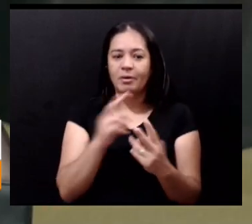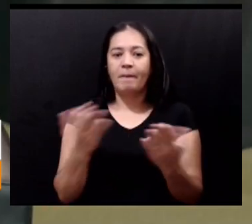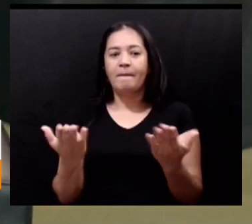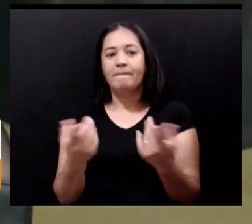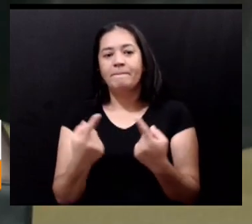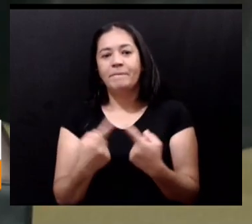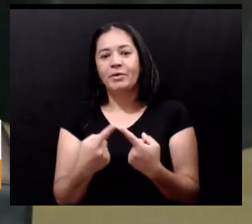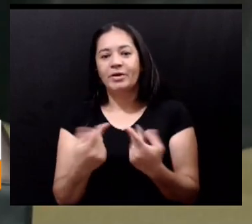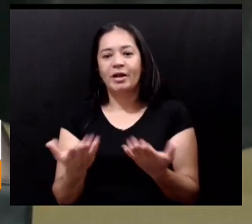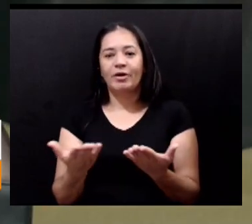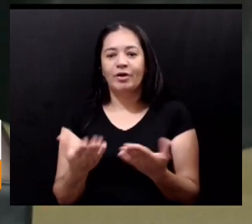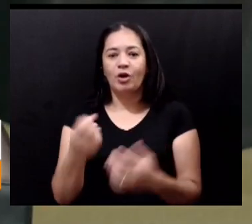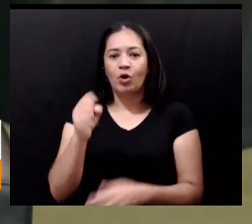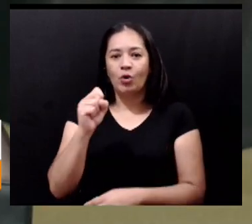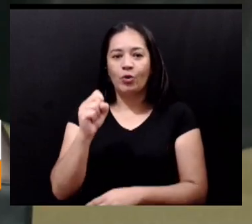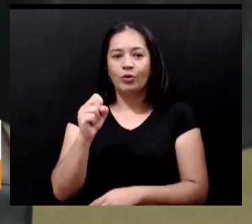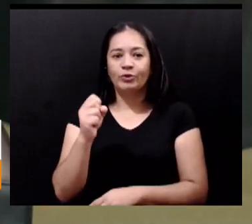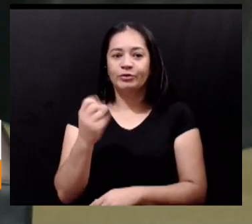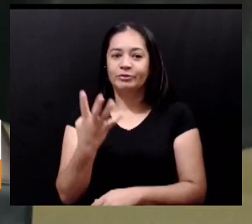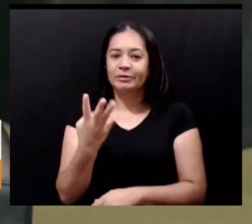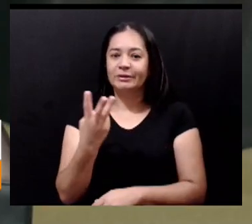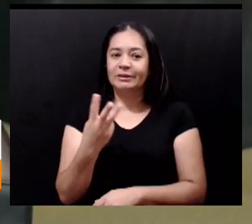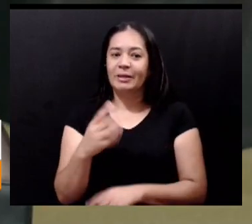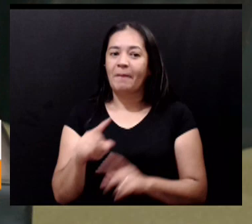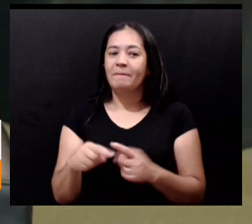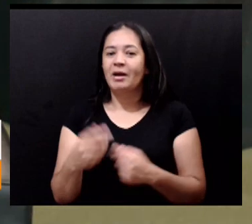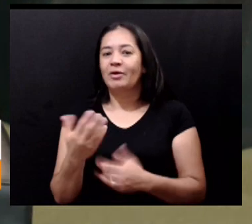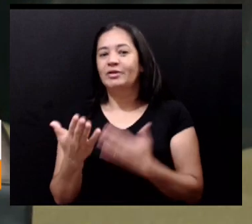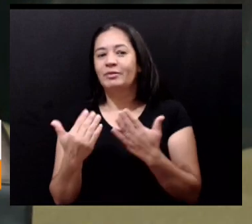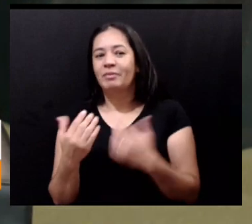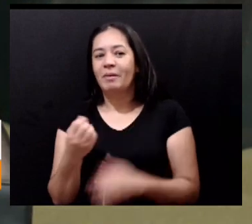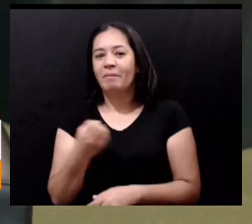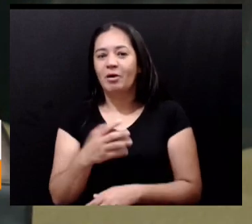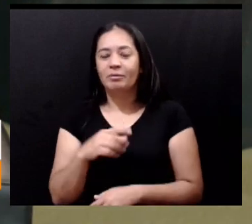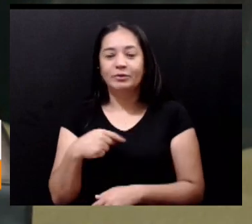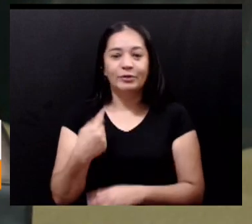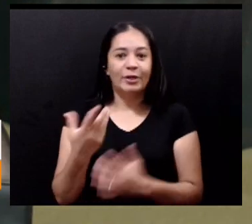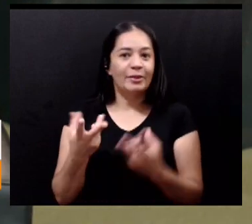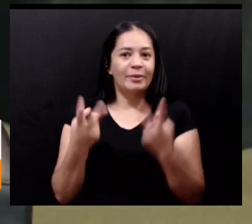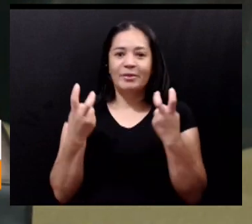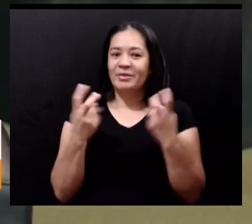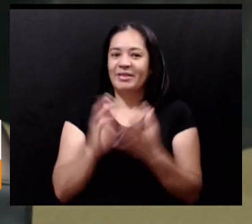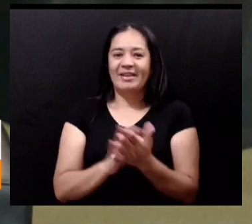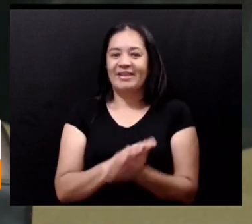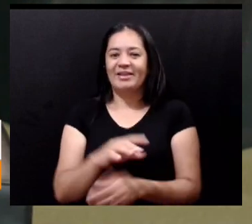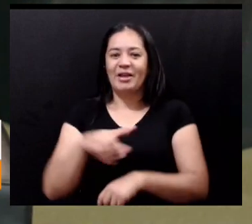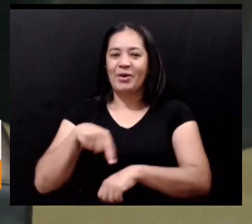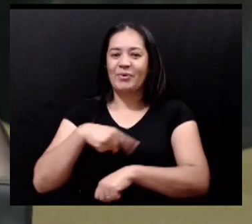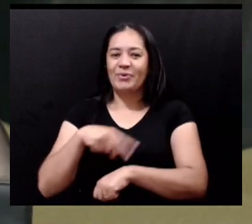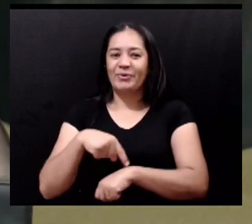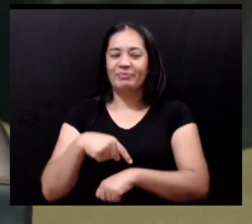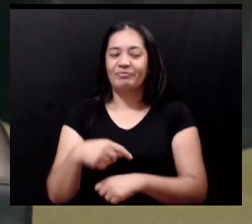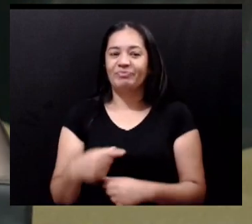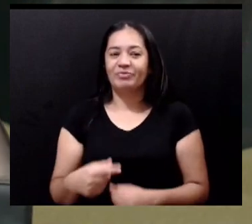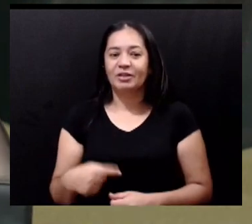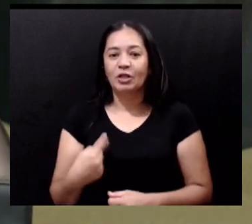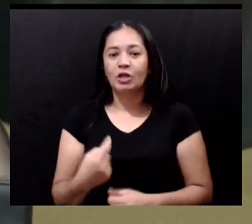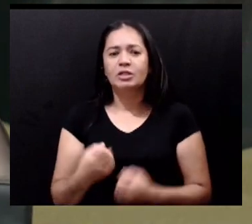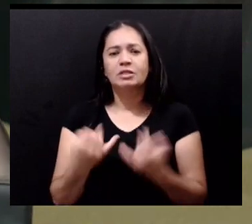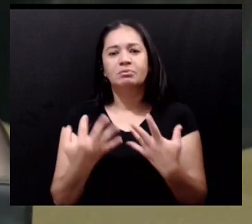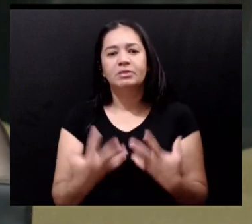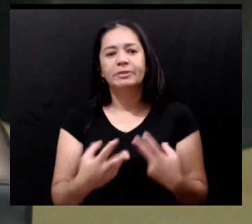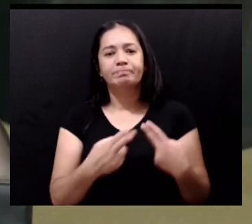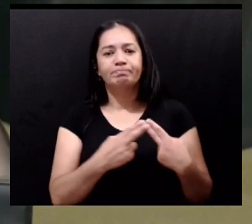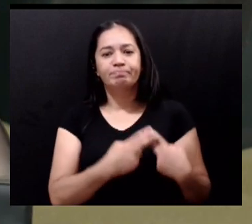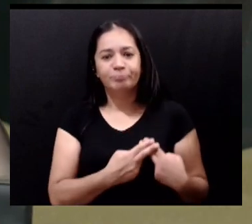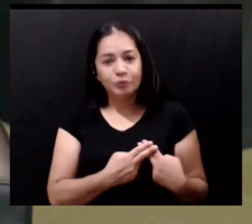tem que encerrar e quando o papo é bom, a gente nem percebe que a hora está passando. E veja bem, nós estamos falando de luto, nós estamos falando